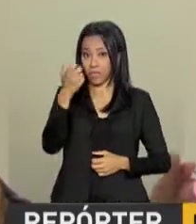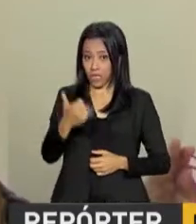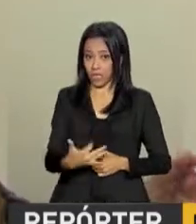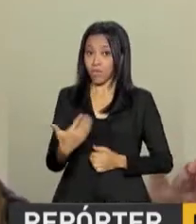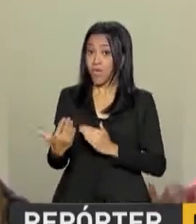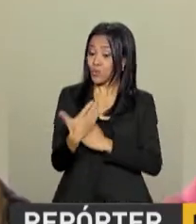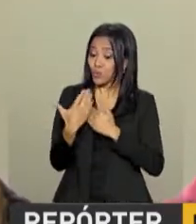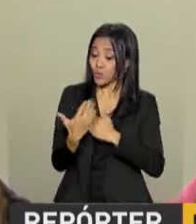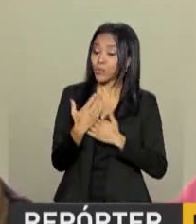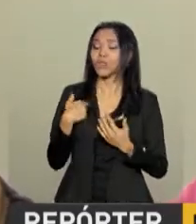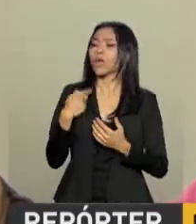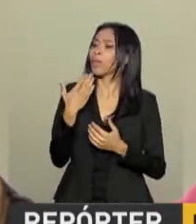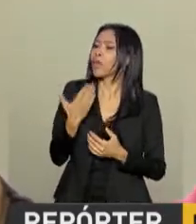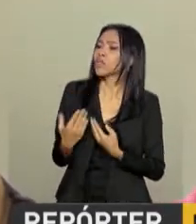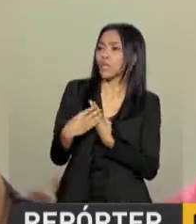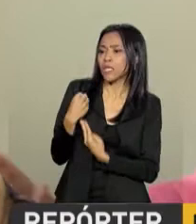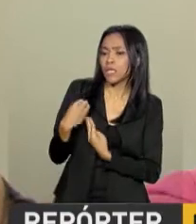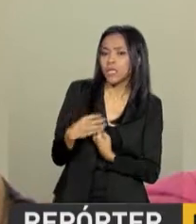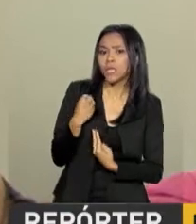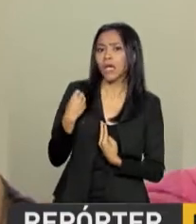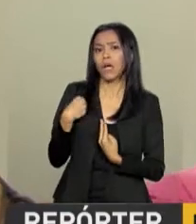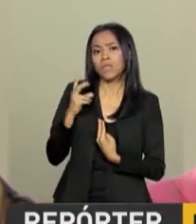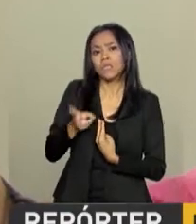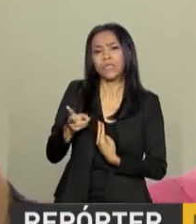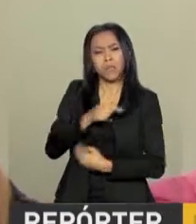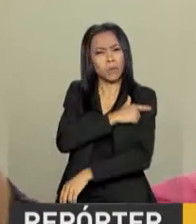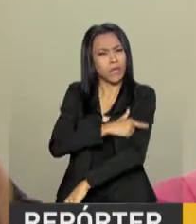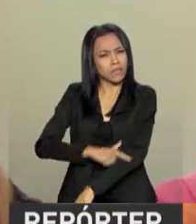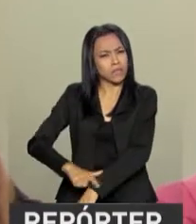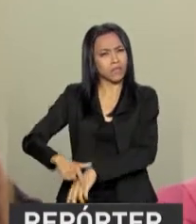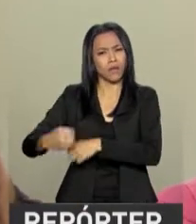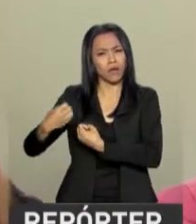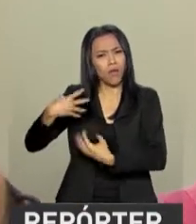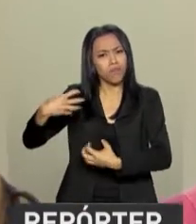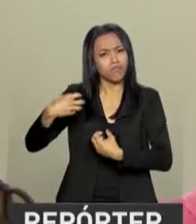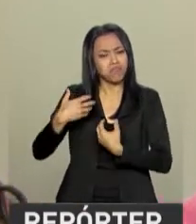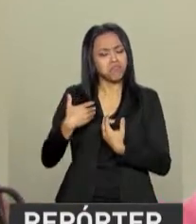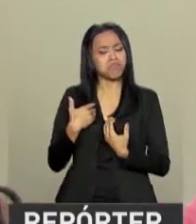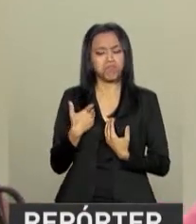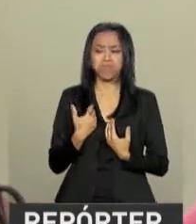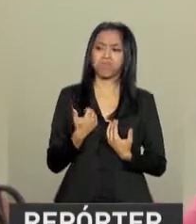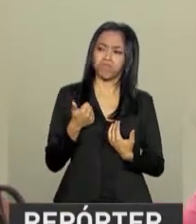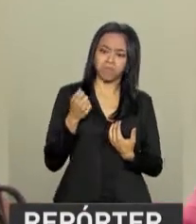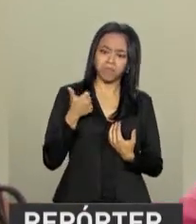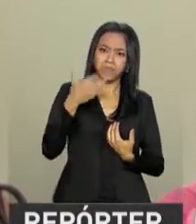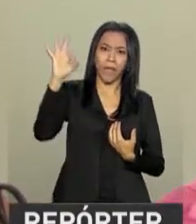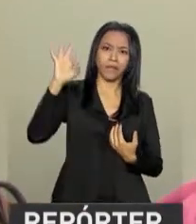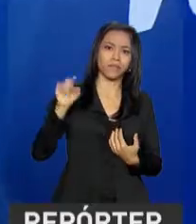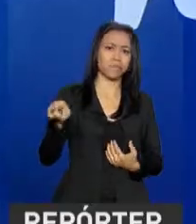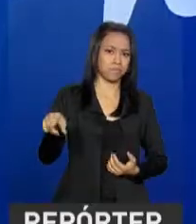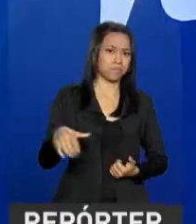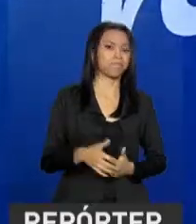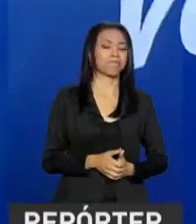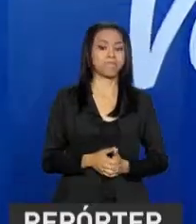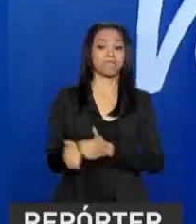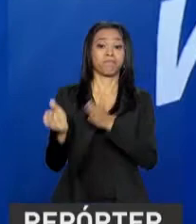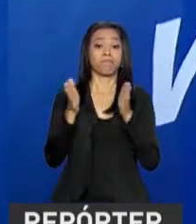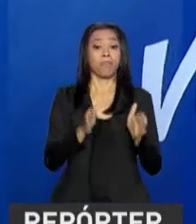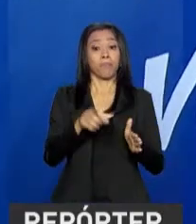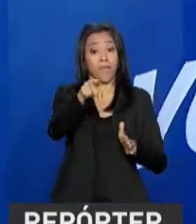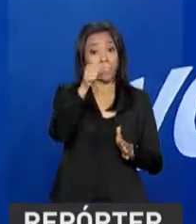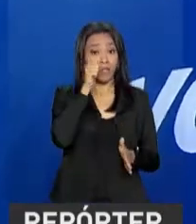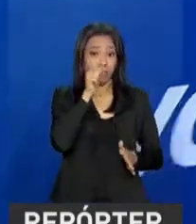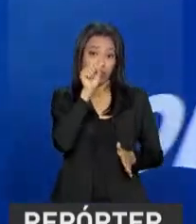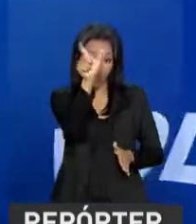gente pede orientação ajudar ele sempre estava respondendo cassação só foi nota 10 pra eles tiverem uma dessas